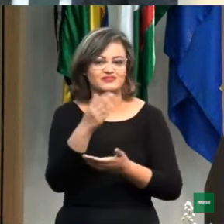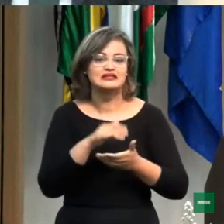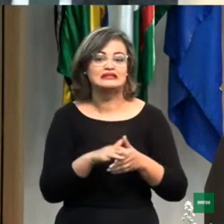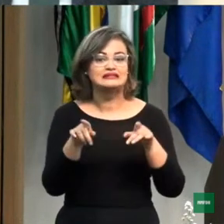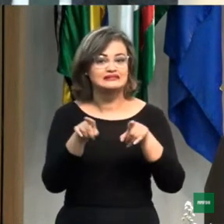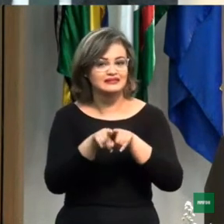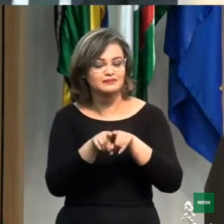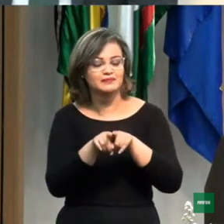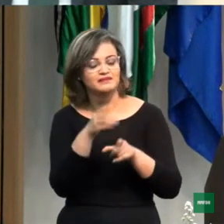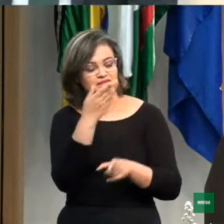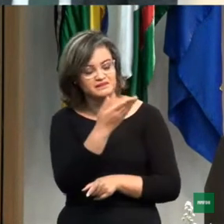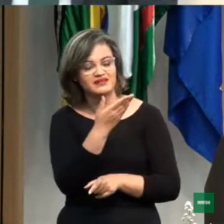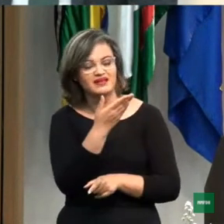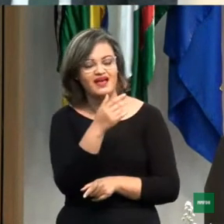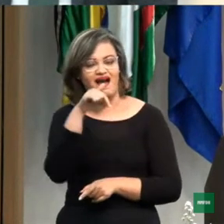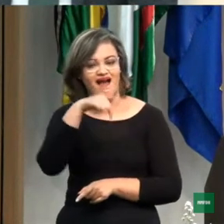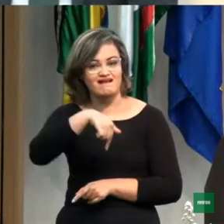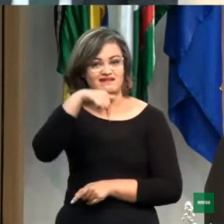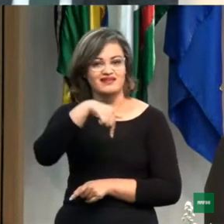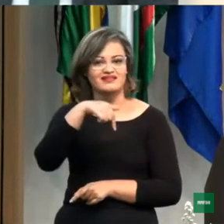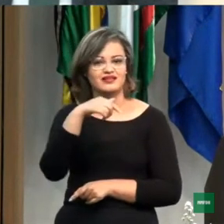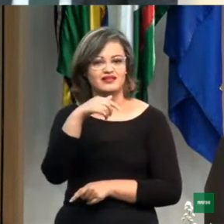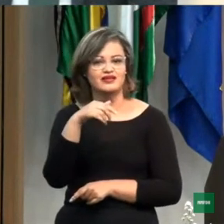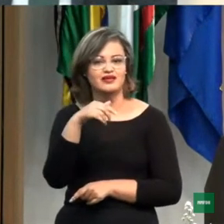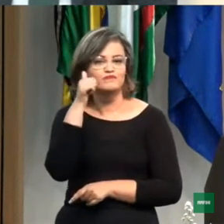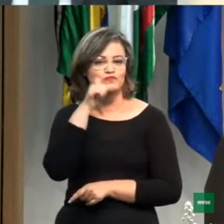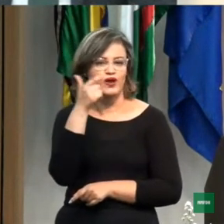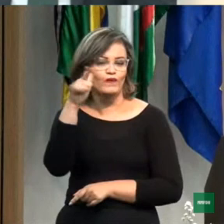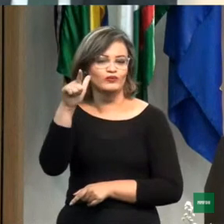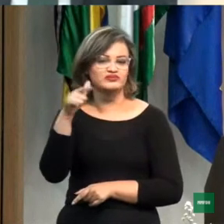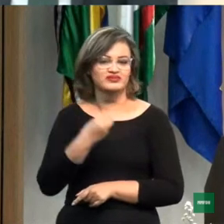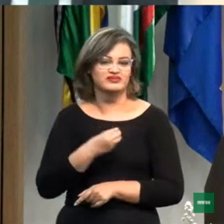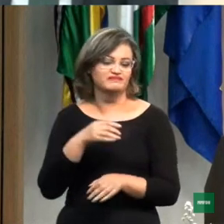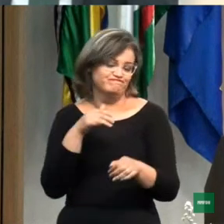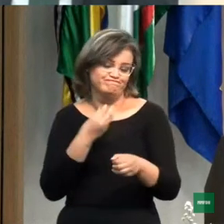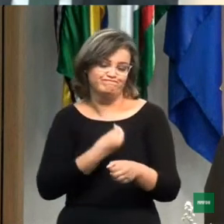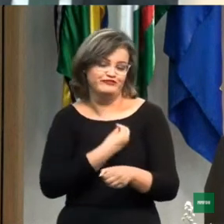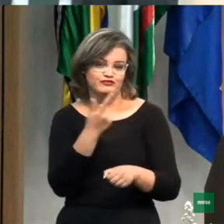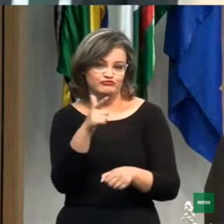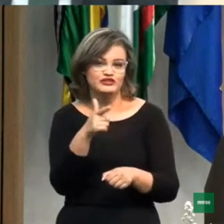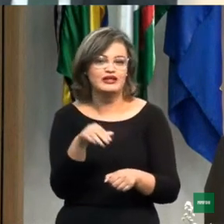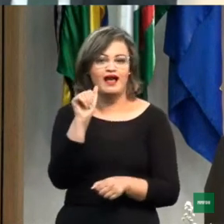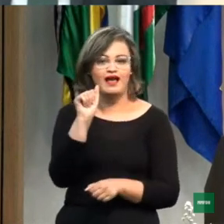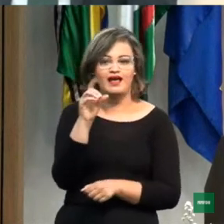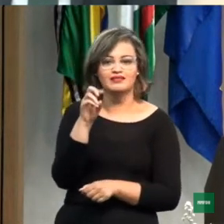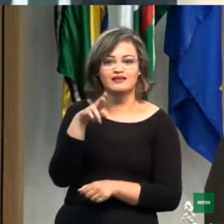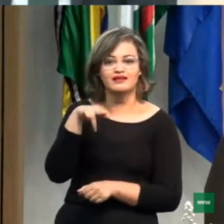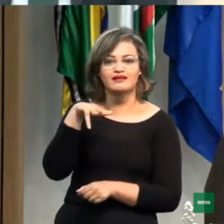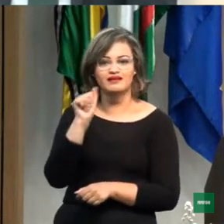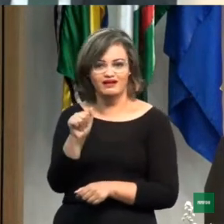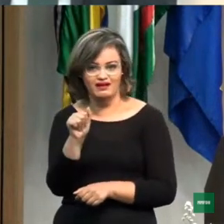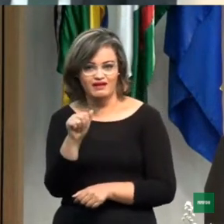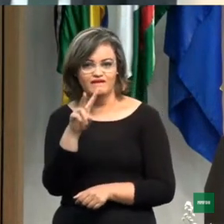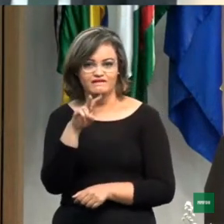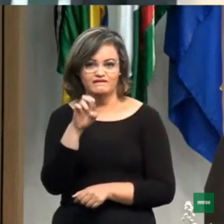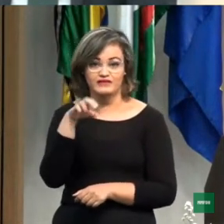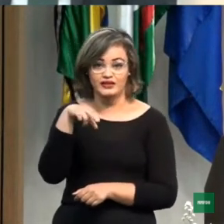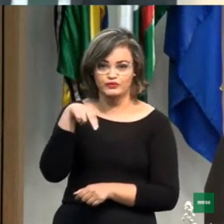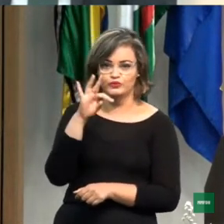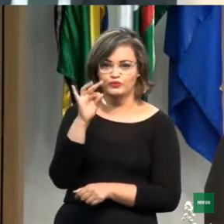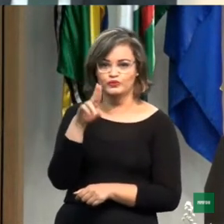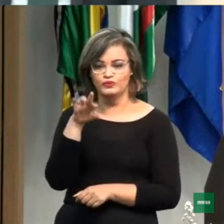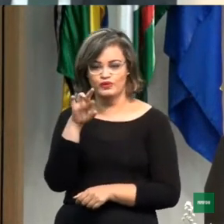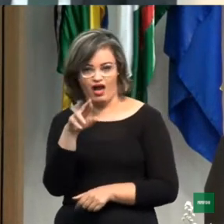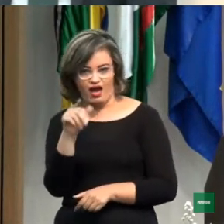para a mesa uma outra parlamentar que não pôde estar com a gente, que é a Adriana Ventura, que tem nos ajudado muito nesse prêmio,